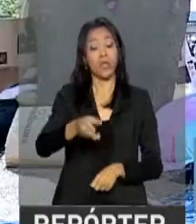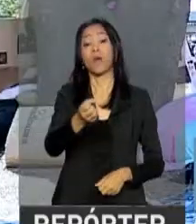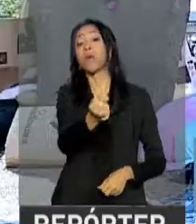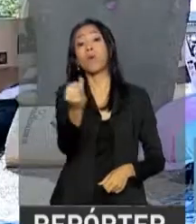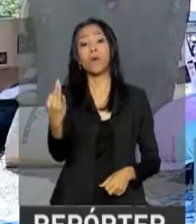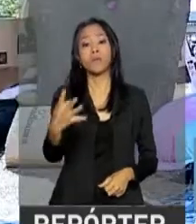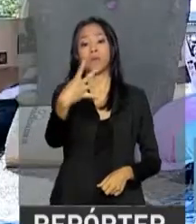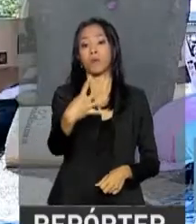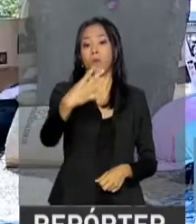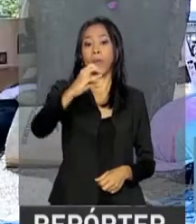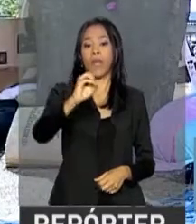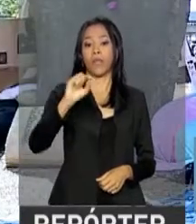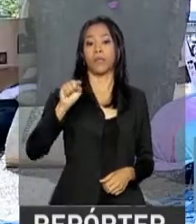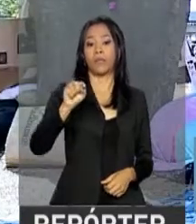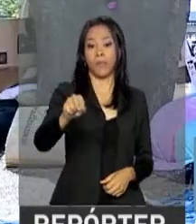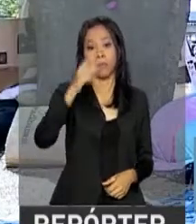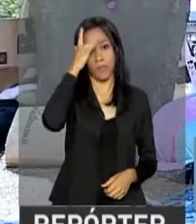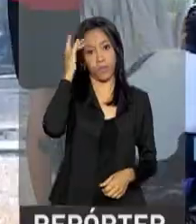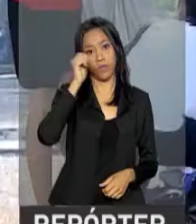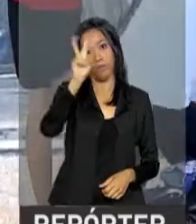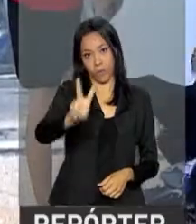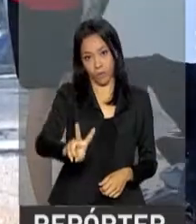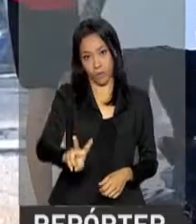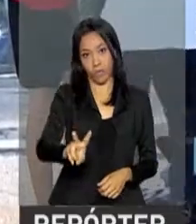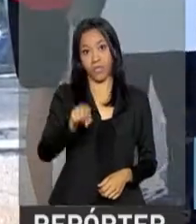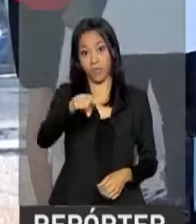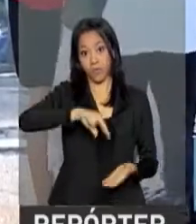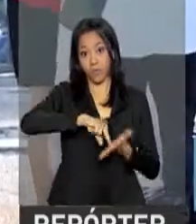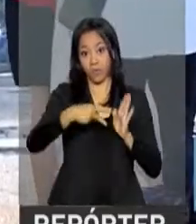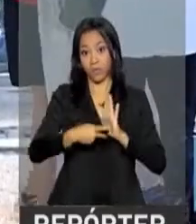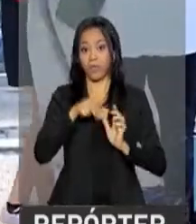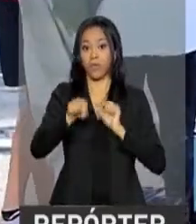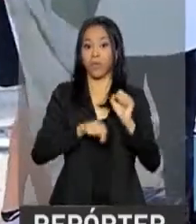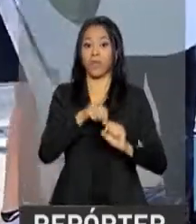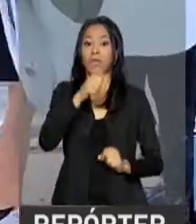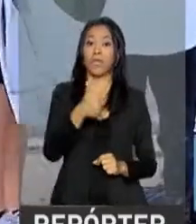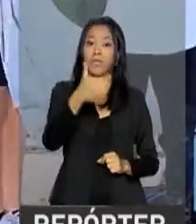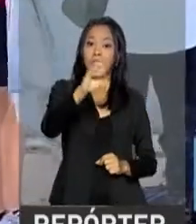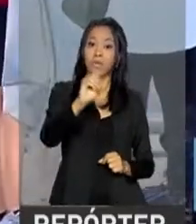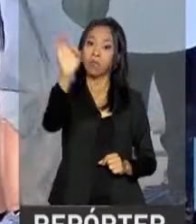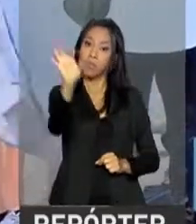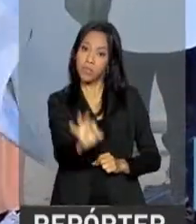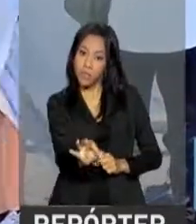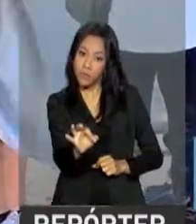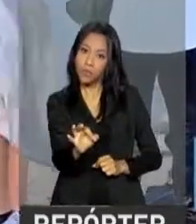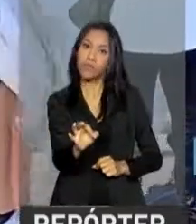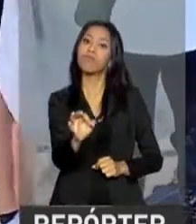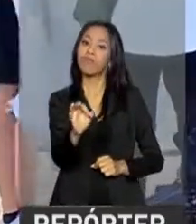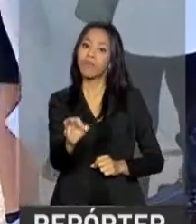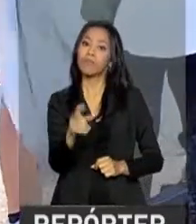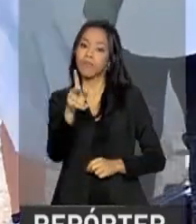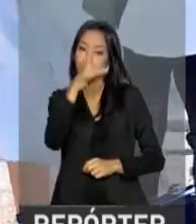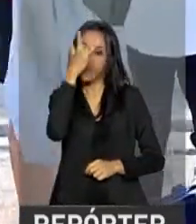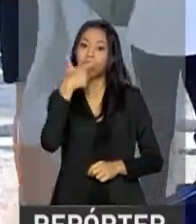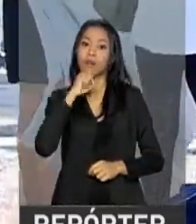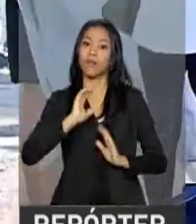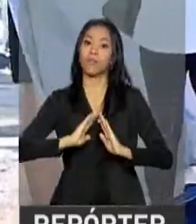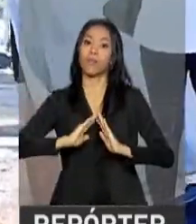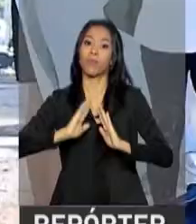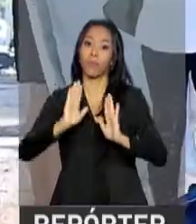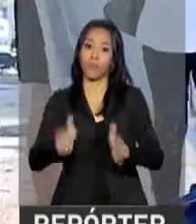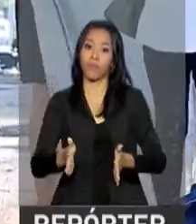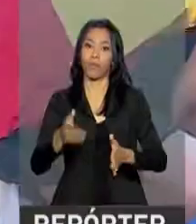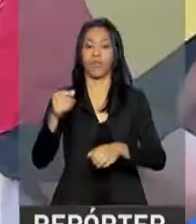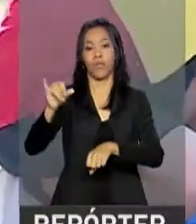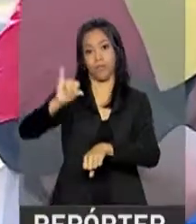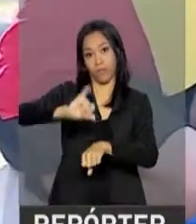40 mil imigrantes venezuelanos o que representa 10% da população do município diante da crise humanitária no